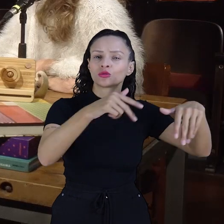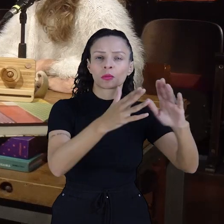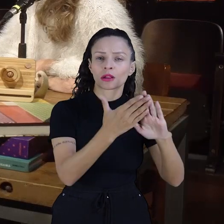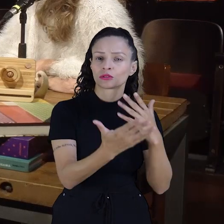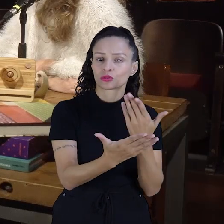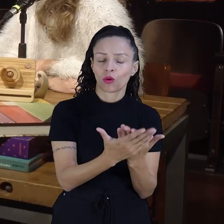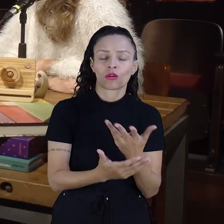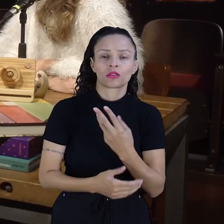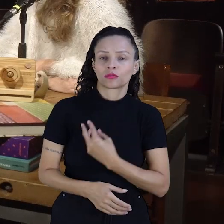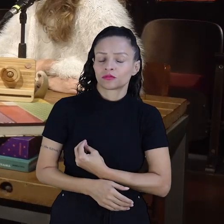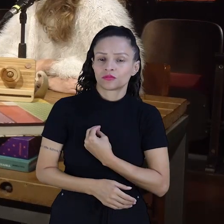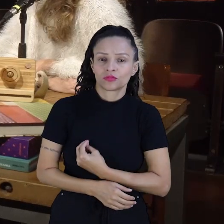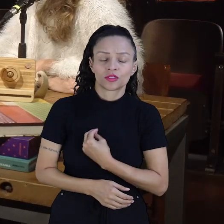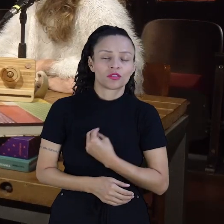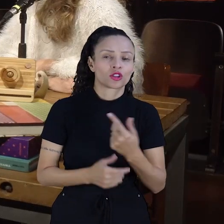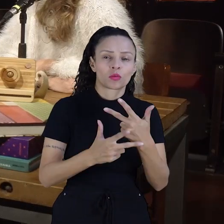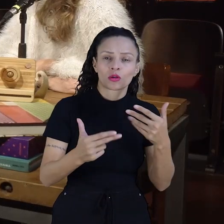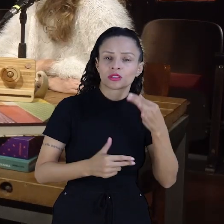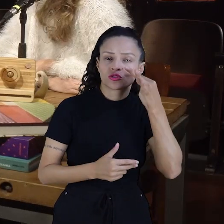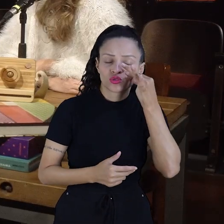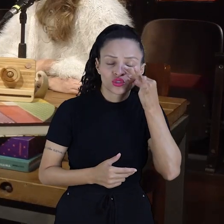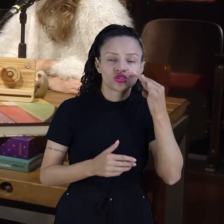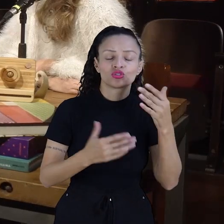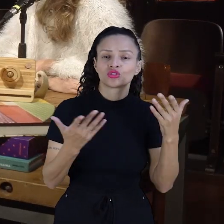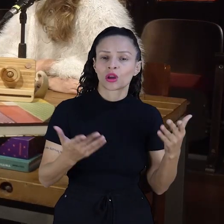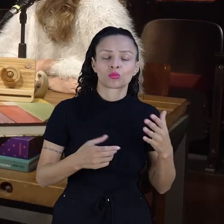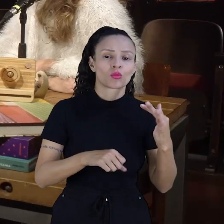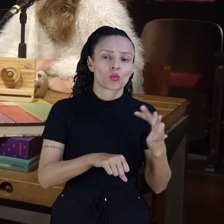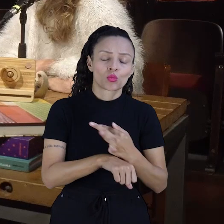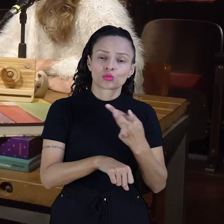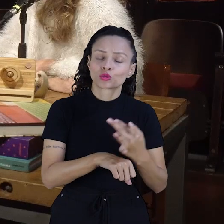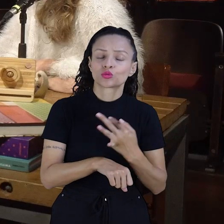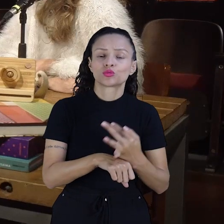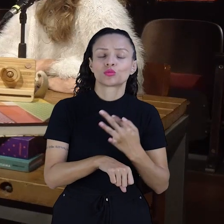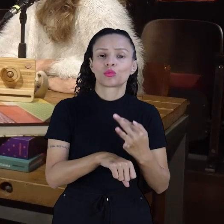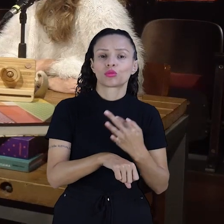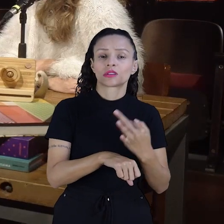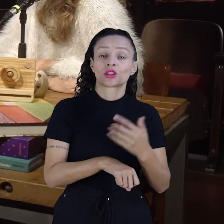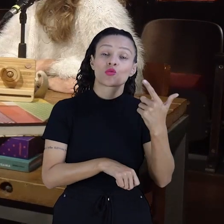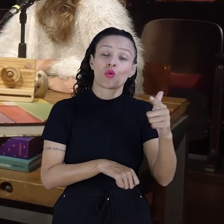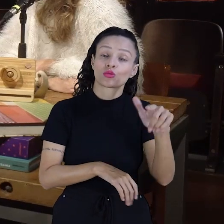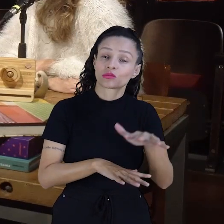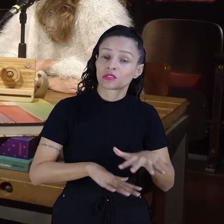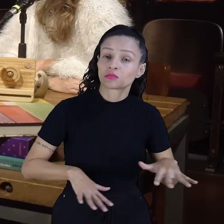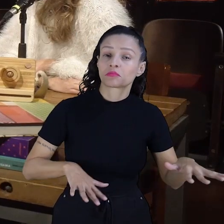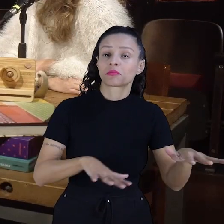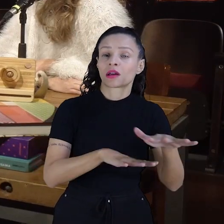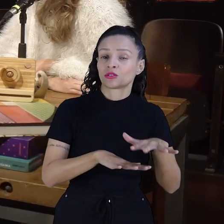enfim, vivendo alguma coisa de chão, de parede, suportando um outro